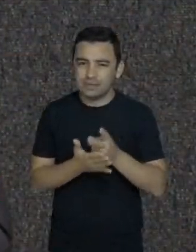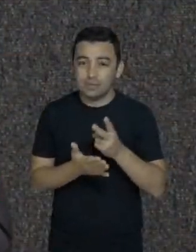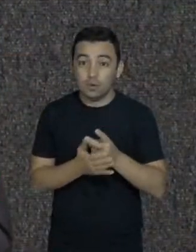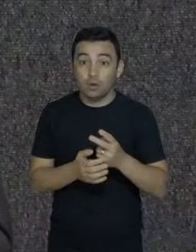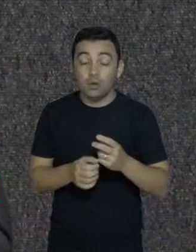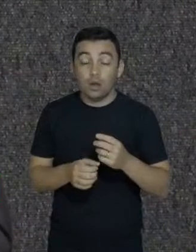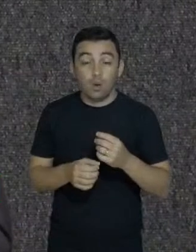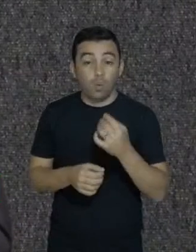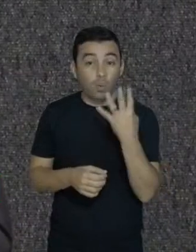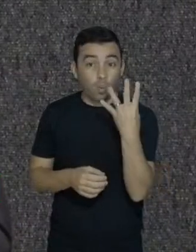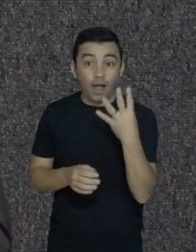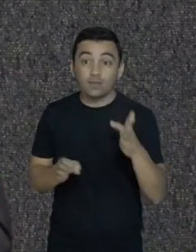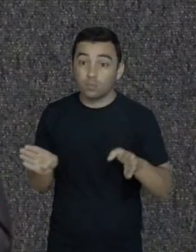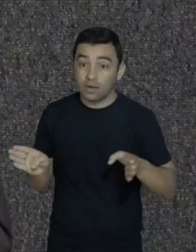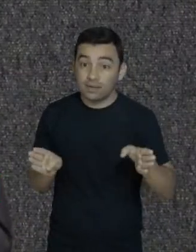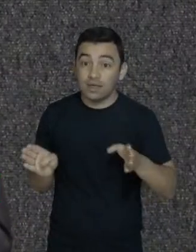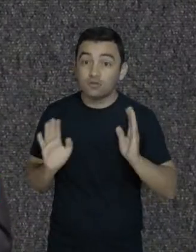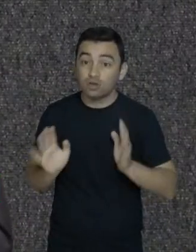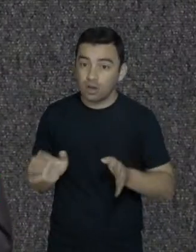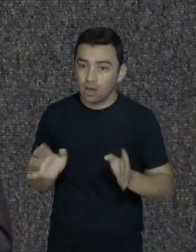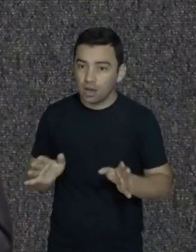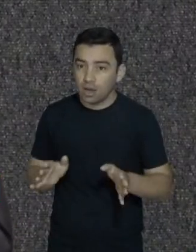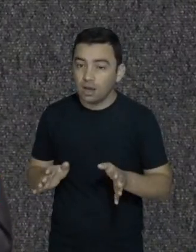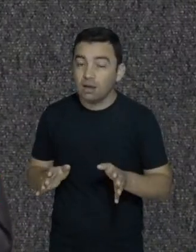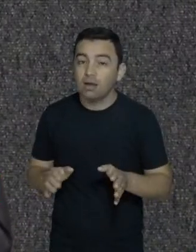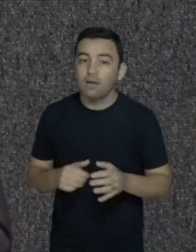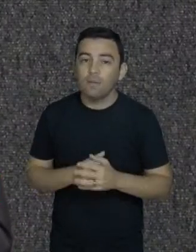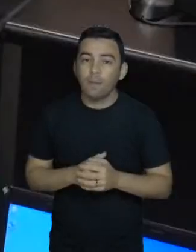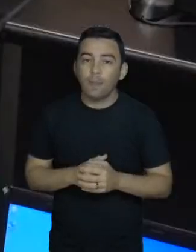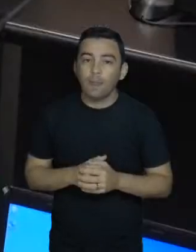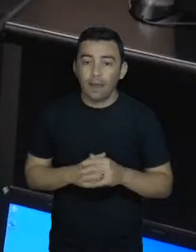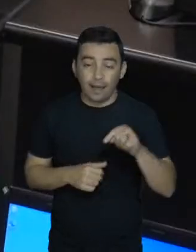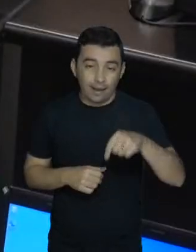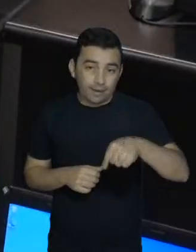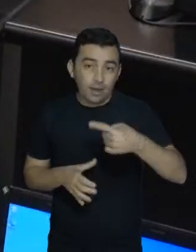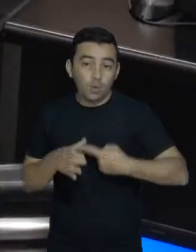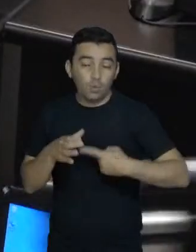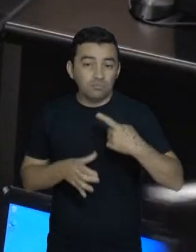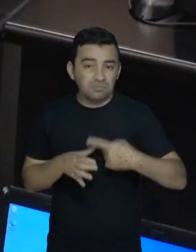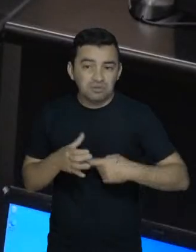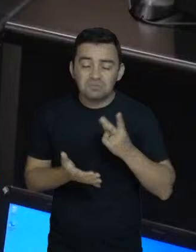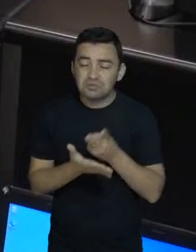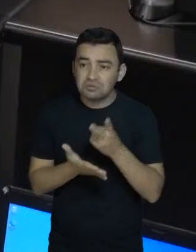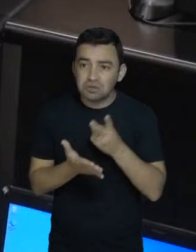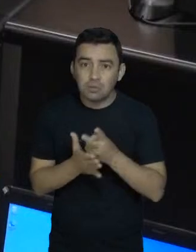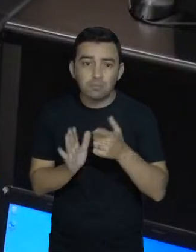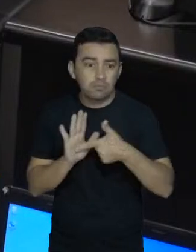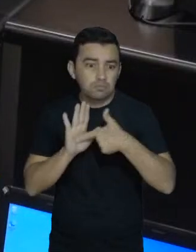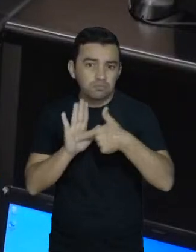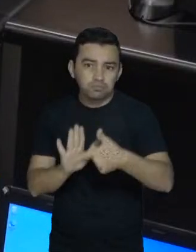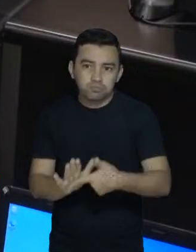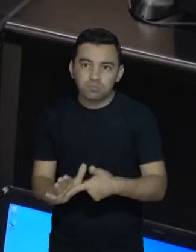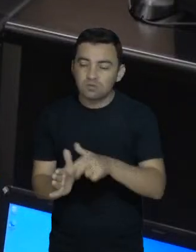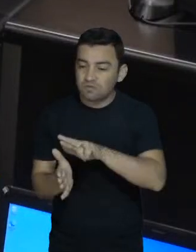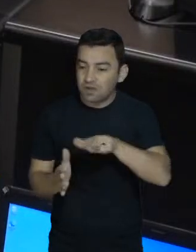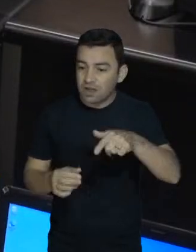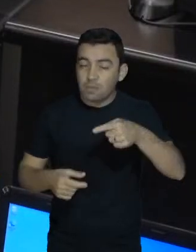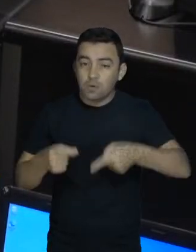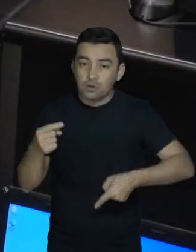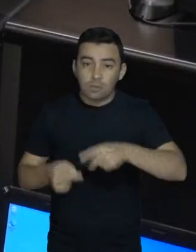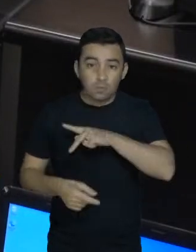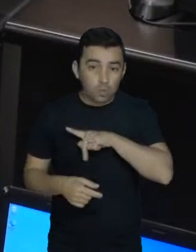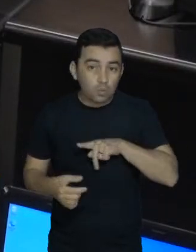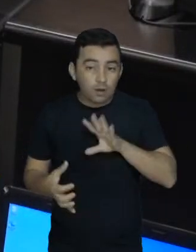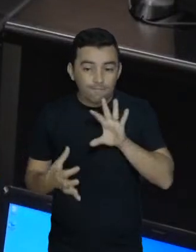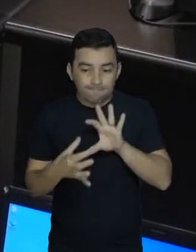mandatos que eu acompanho nas últimas quatro legislaturas essa comissão tem sido grande protagonistas de políticas públicas e de temas